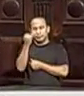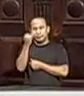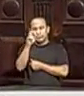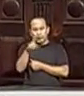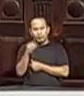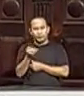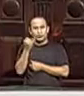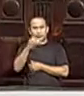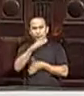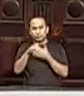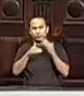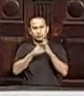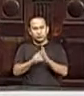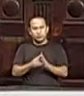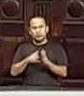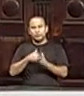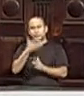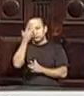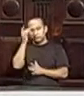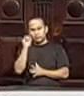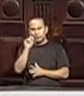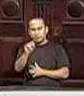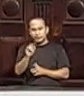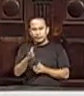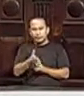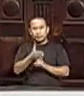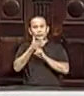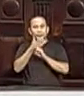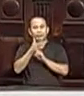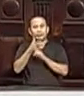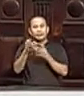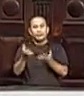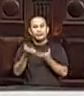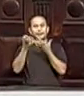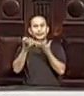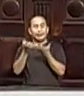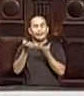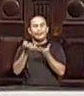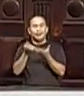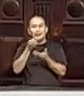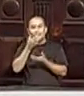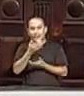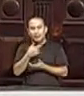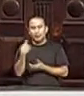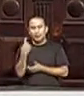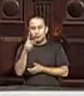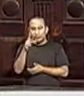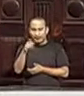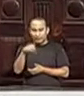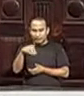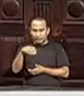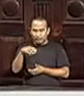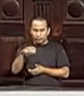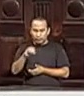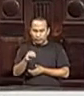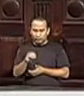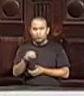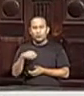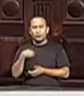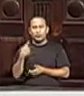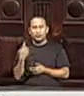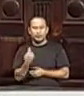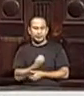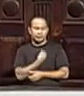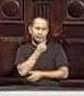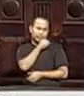importante para todos aqueles que defendem e querem bem ao nosso patrimônio. Nós aqui no Rio de Janeiro